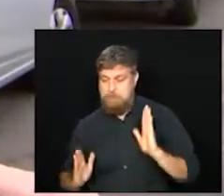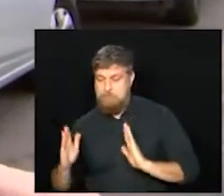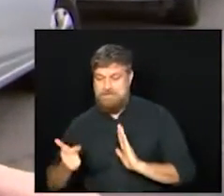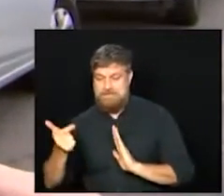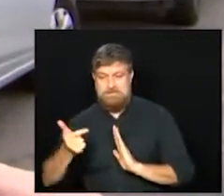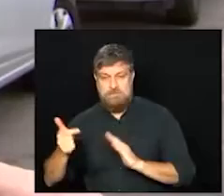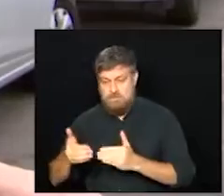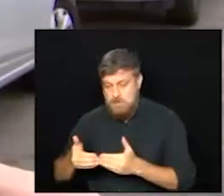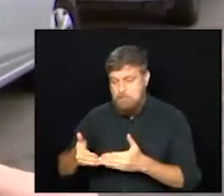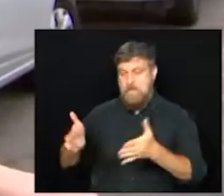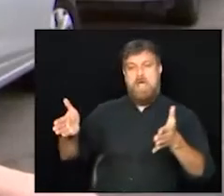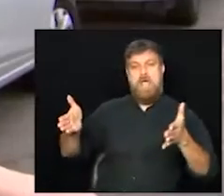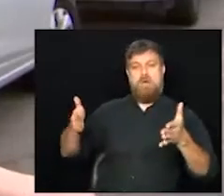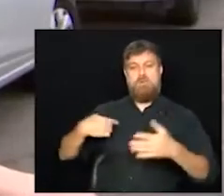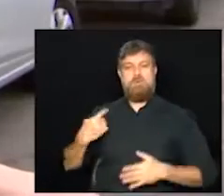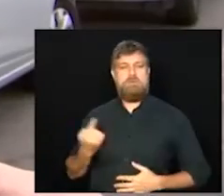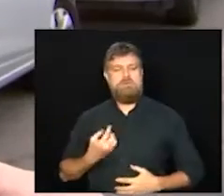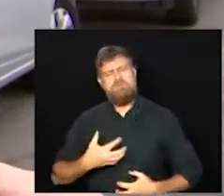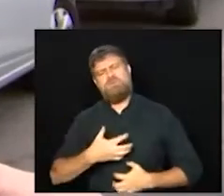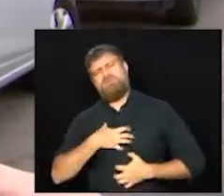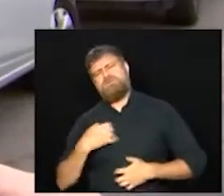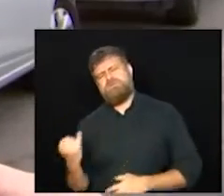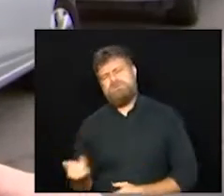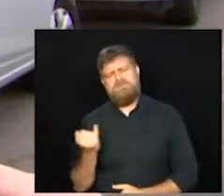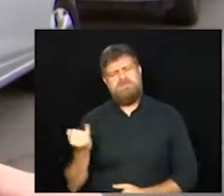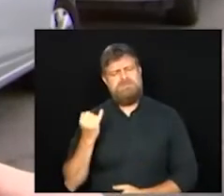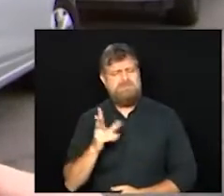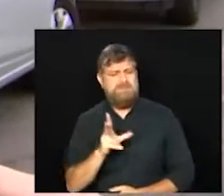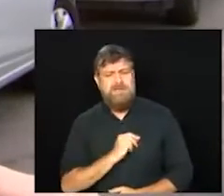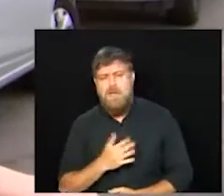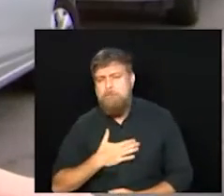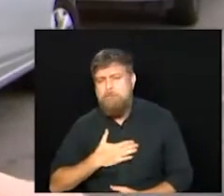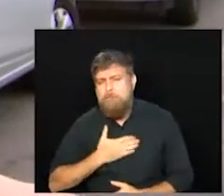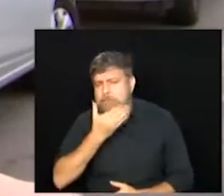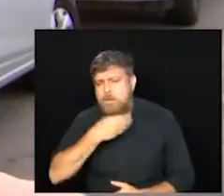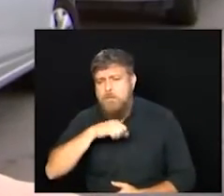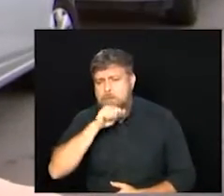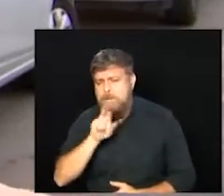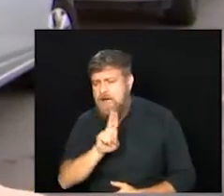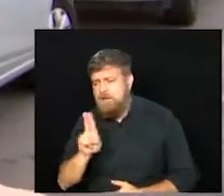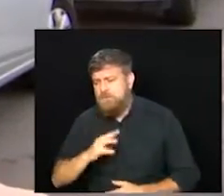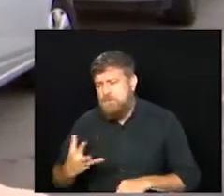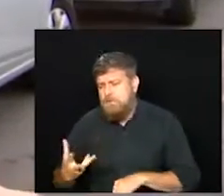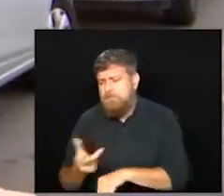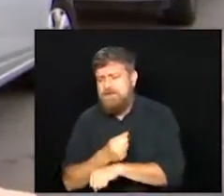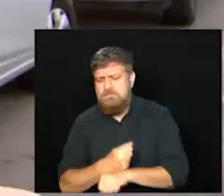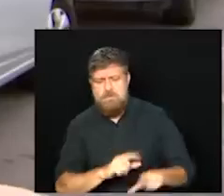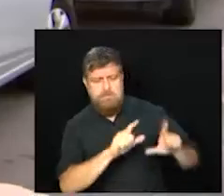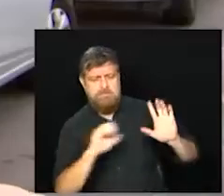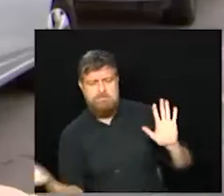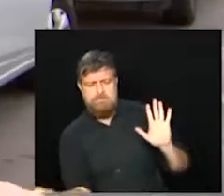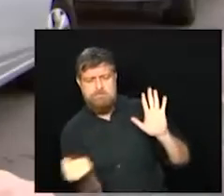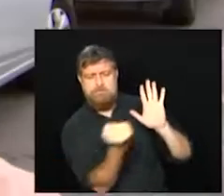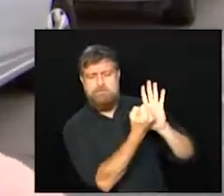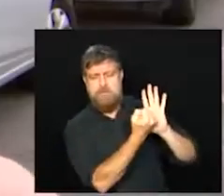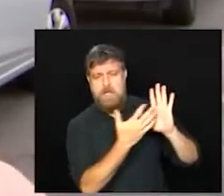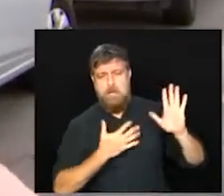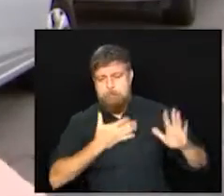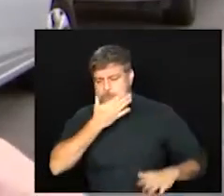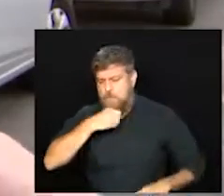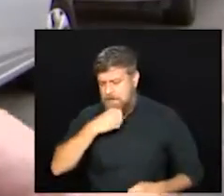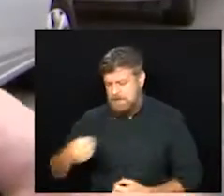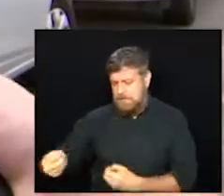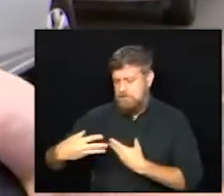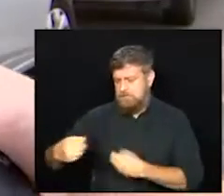fase. Então, para mim, é de extrema importância, já que leva o nome do meu pai, uma pessoa maravilhosa, que me ensinou a